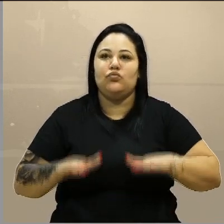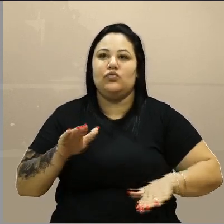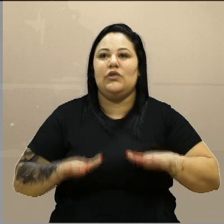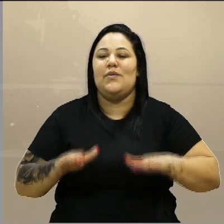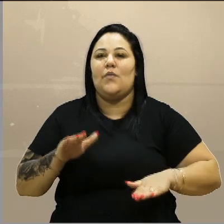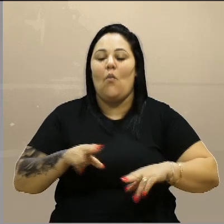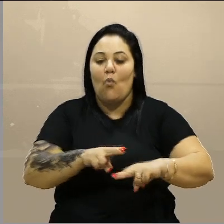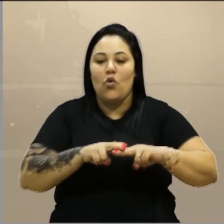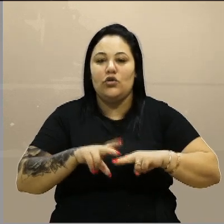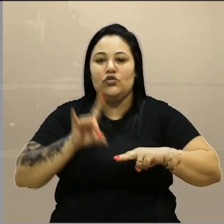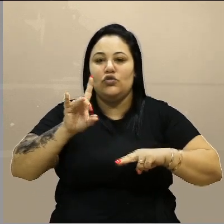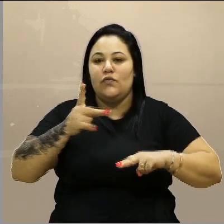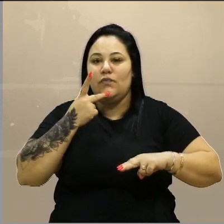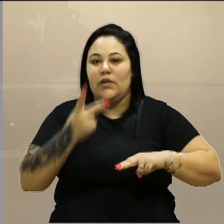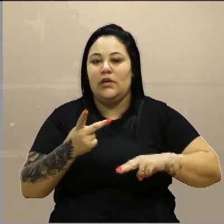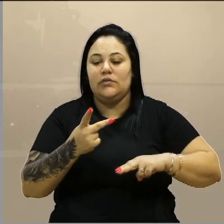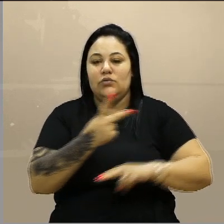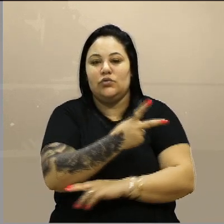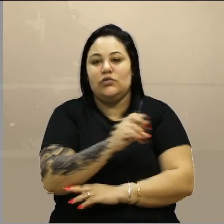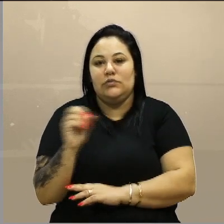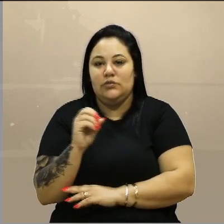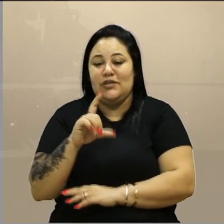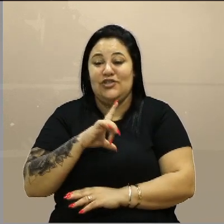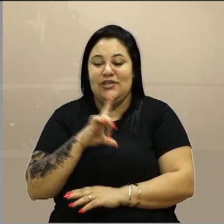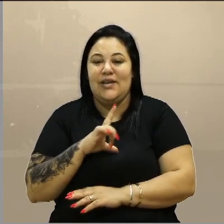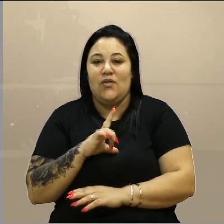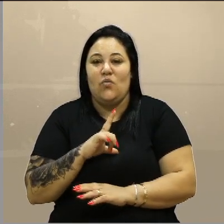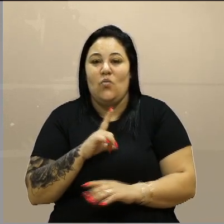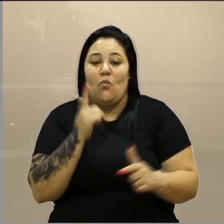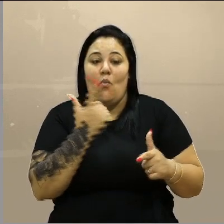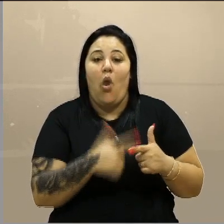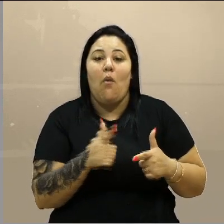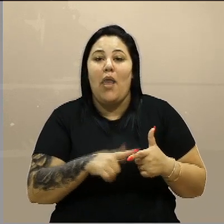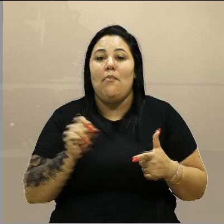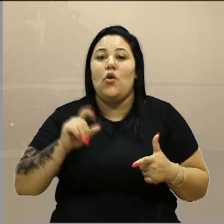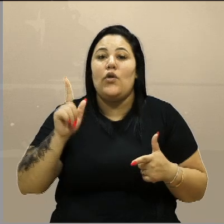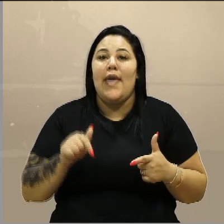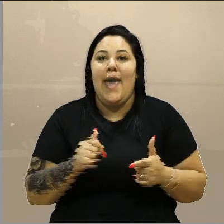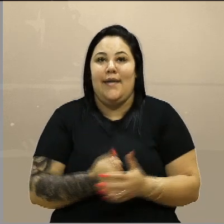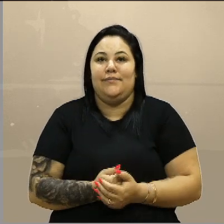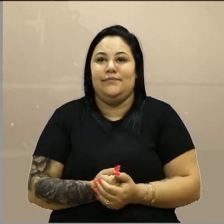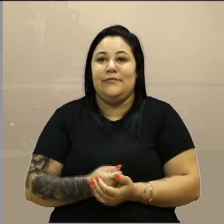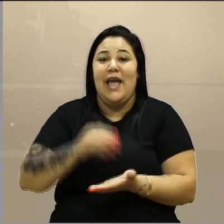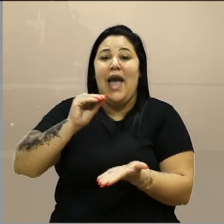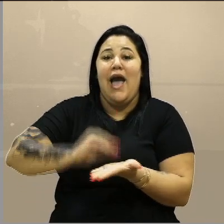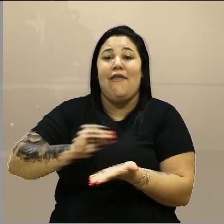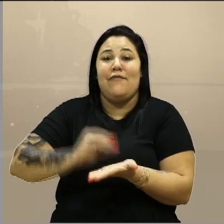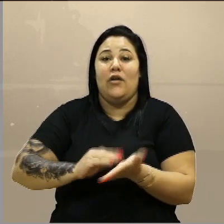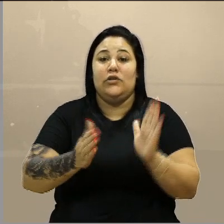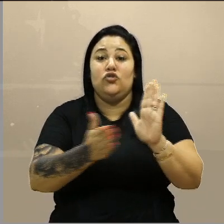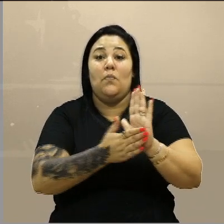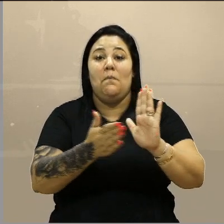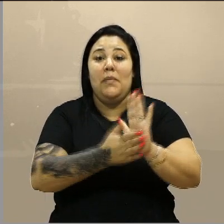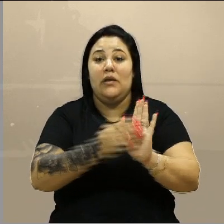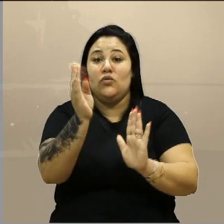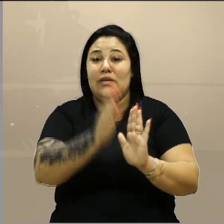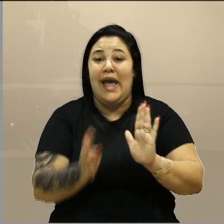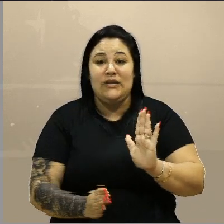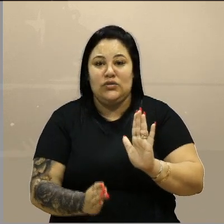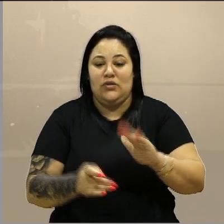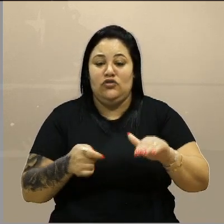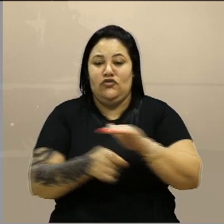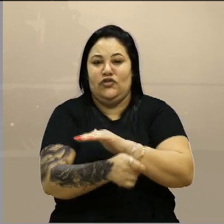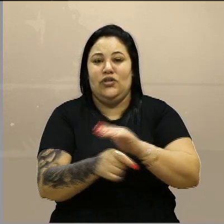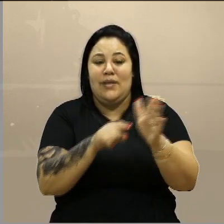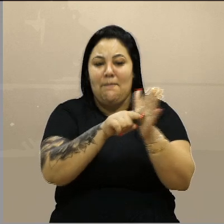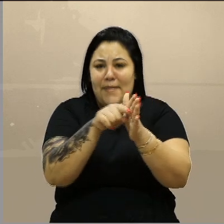portanto, só vem com o início dos anos 2000, e a gente tem um problema aqui que resultou na ausência de um plano nacional de investimento na